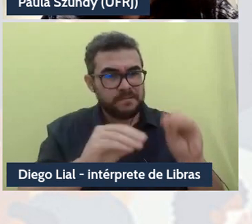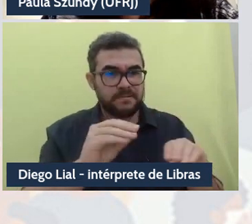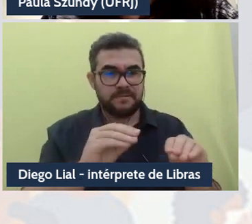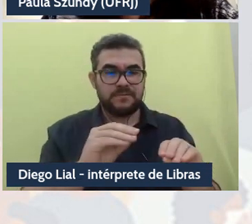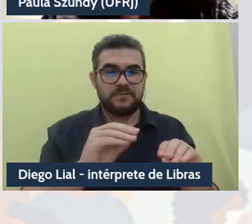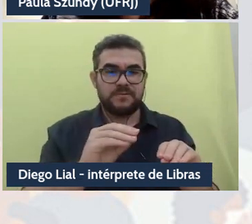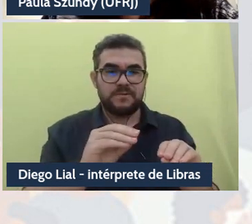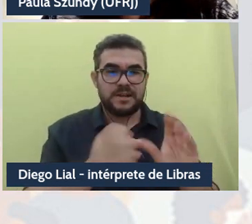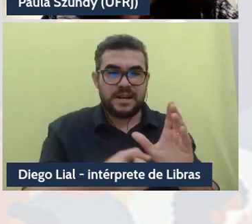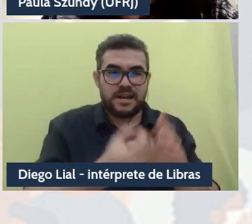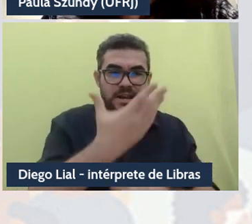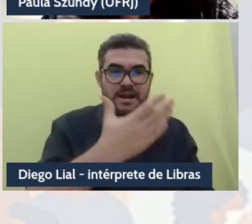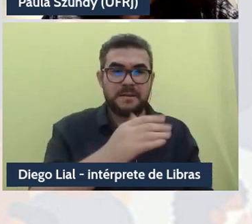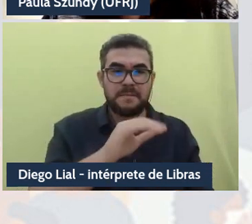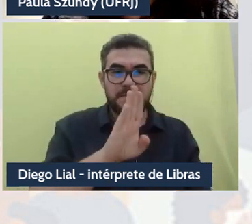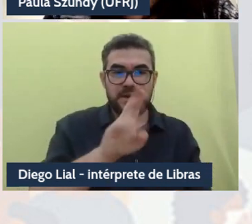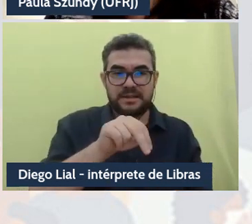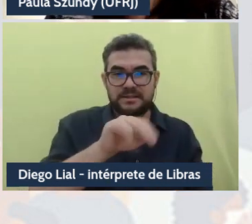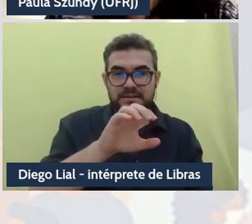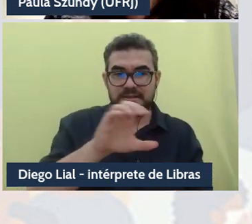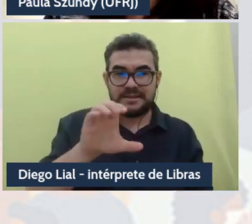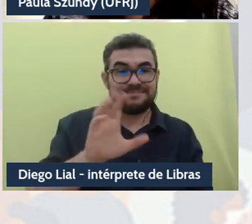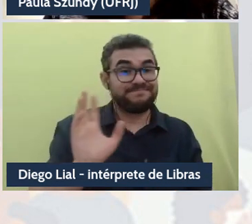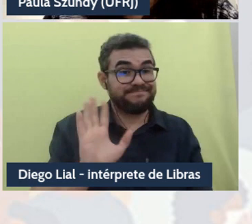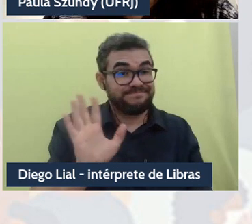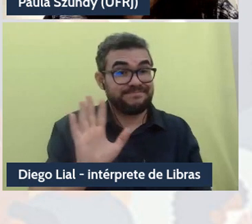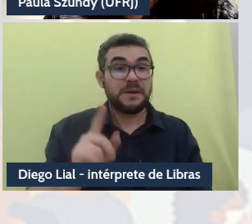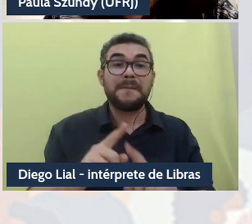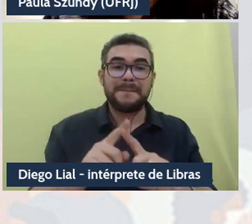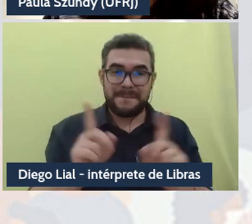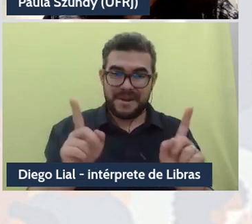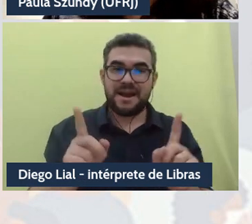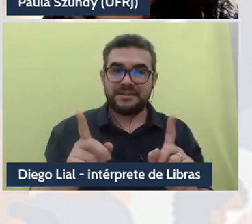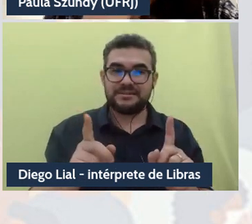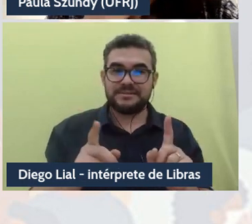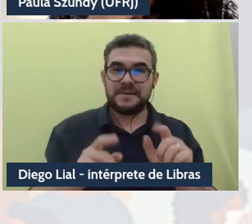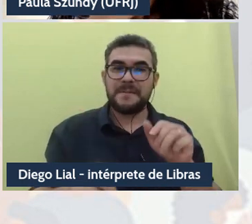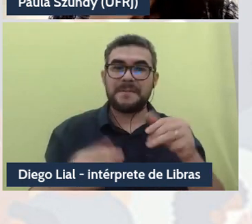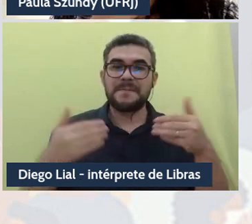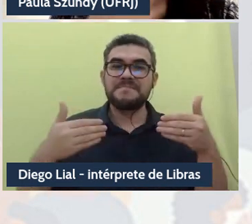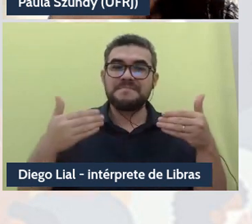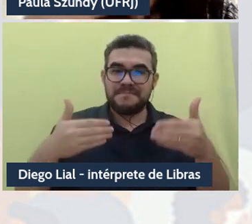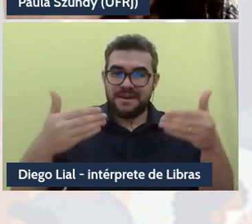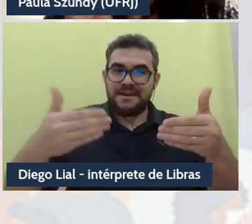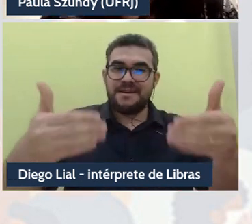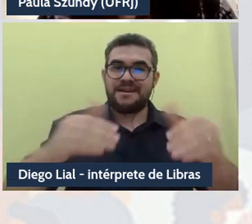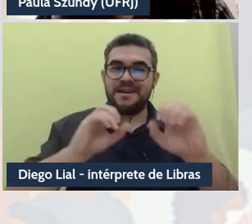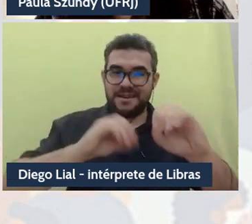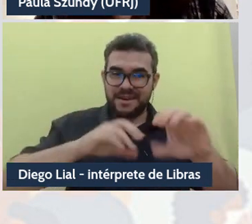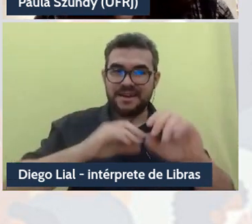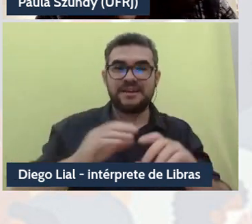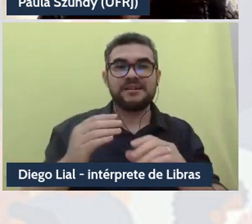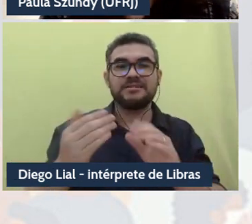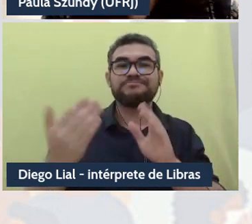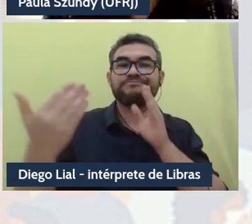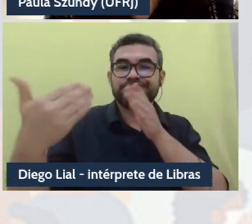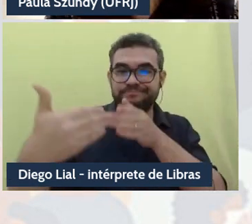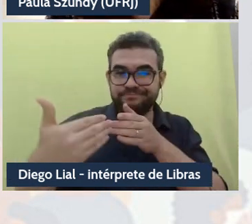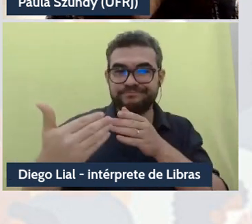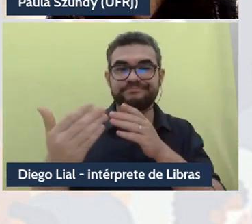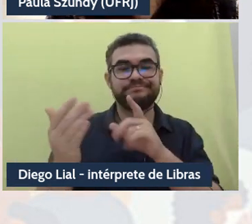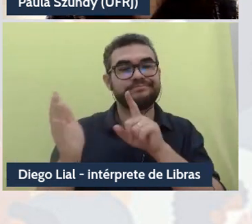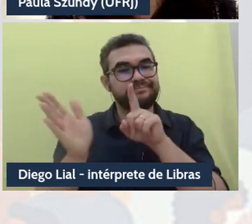do documento, claramente nomeados pelo MEC e consultados também no processo, né. Então,